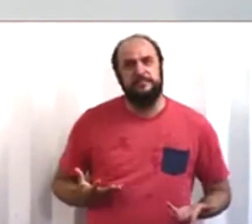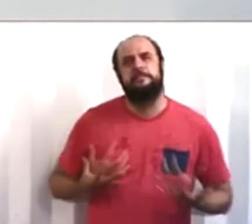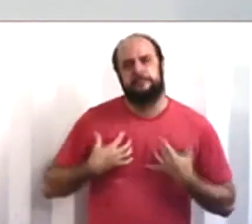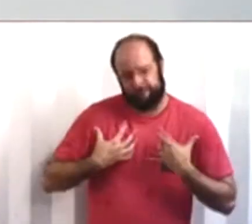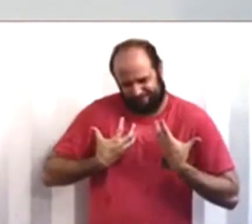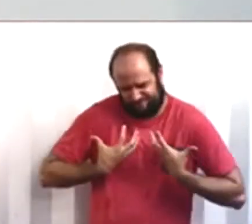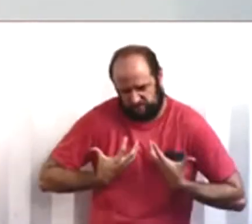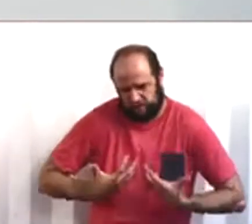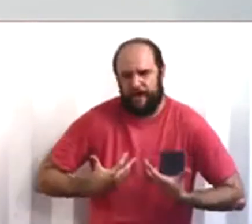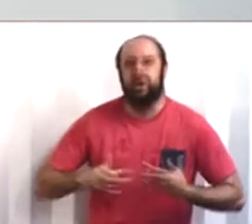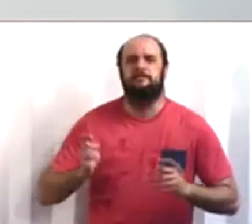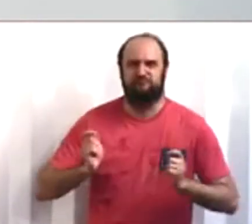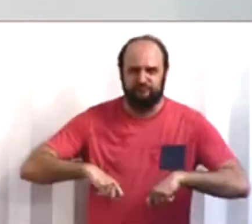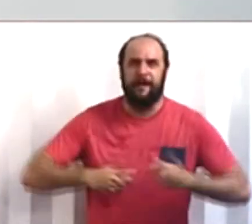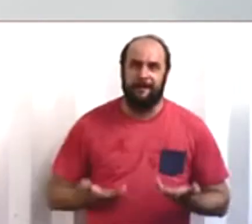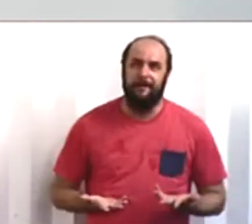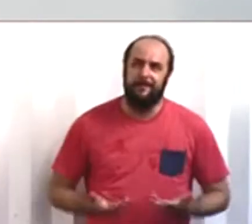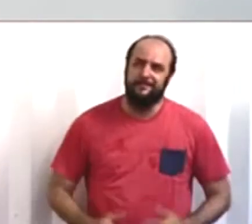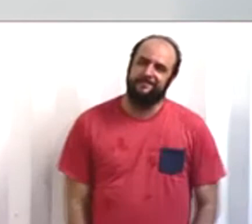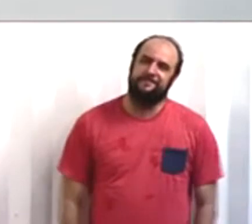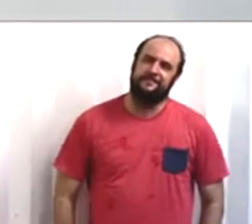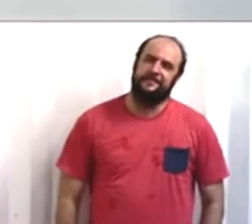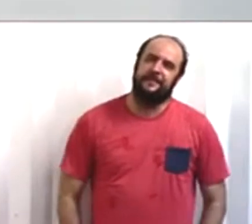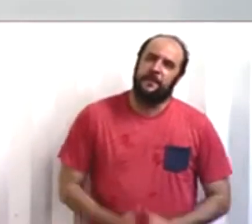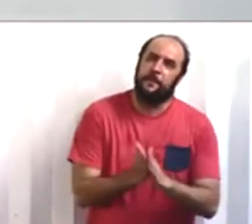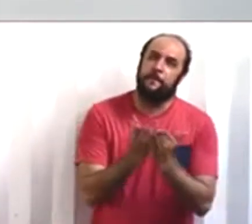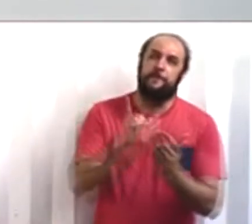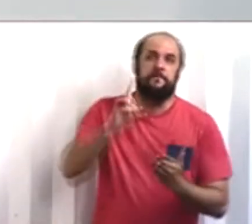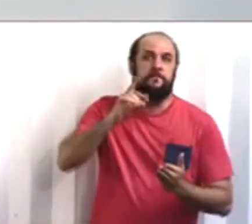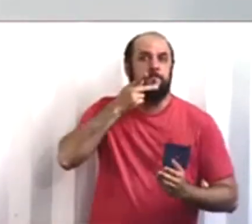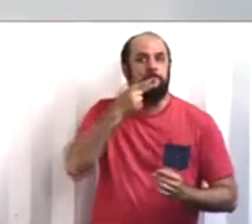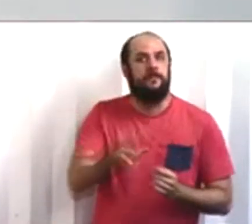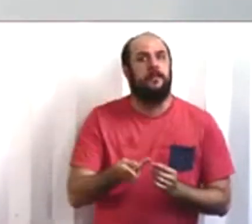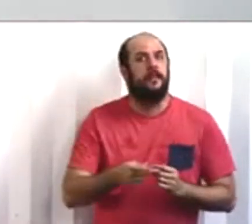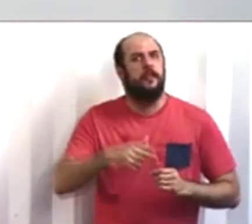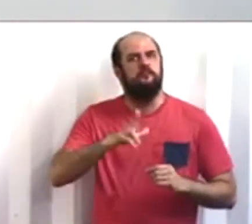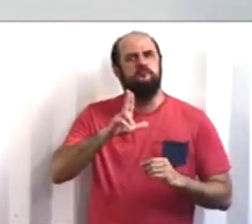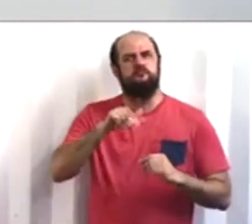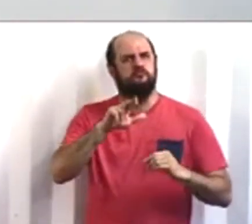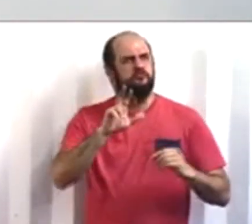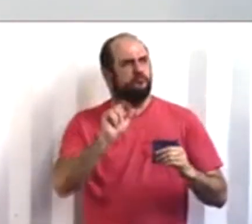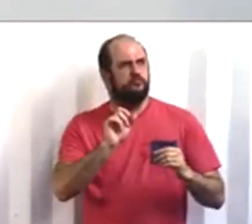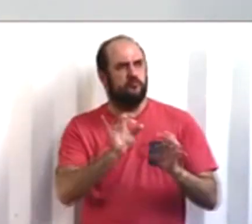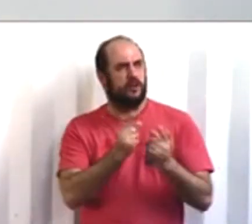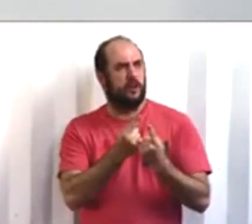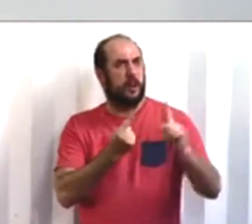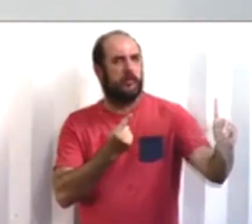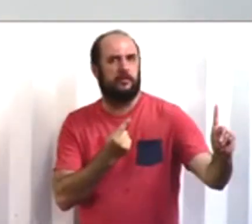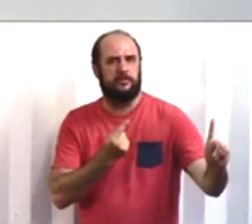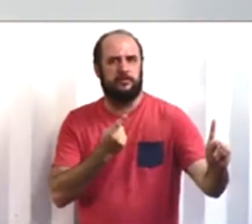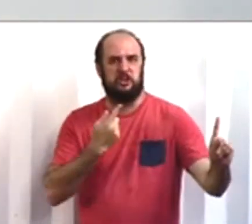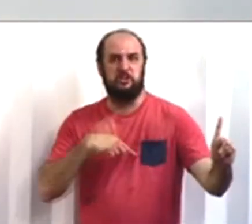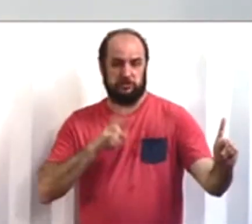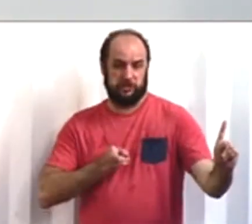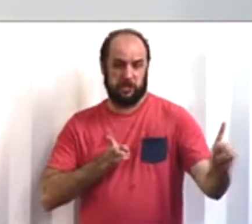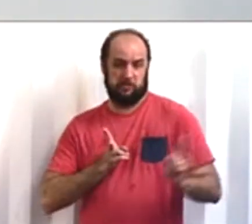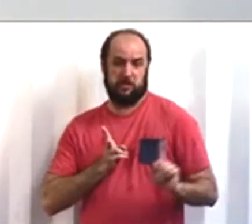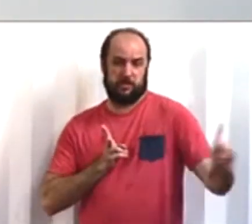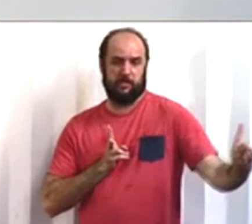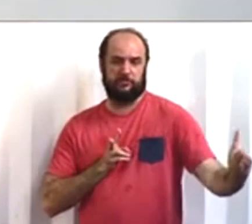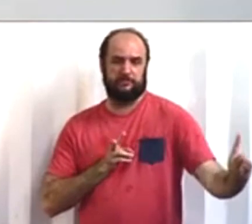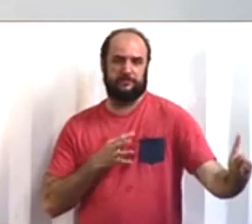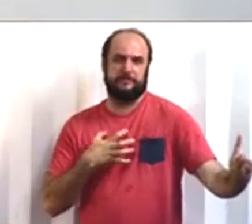Senhor, sim, Senhora. Quando a palavra de Deus diz, não deixai de congregar, e nós não congregamos, não é uma